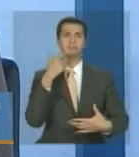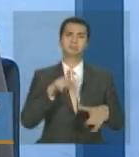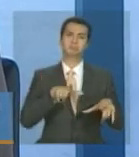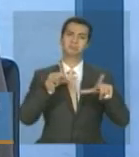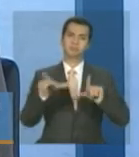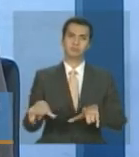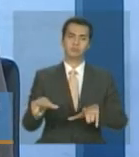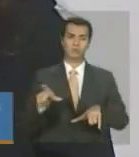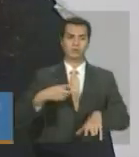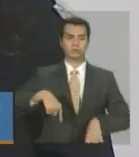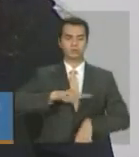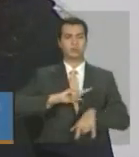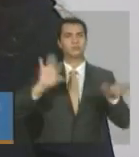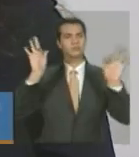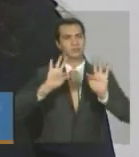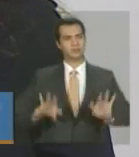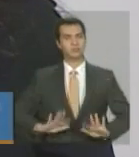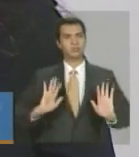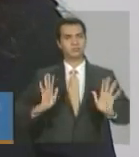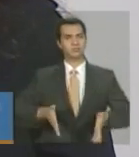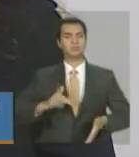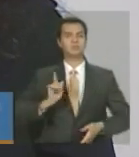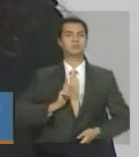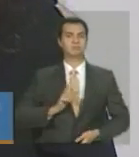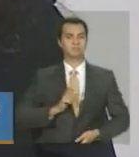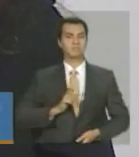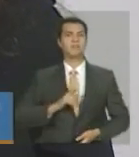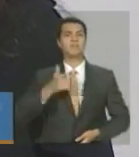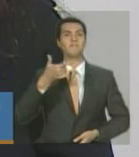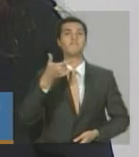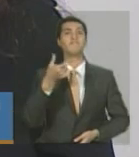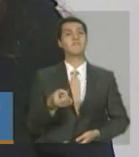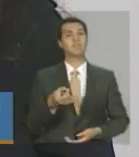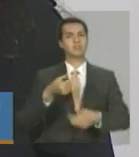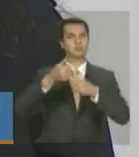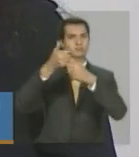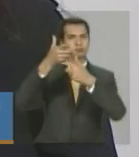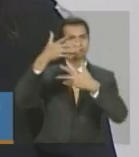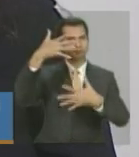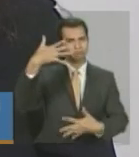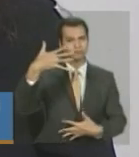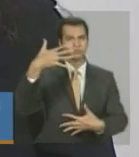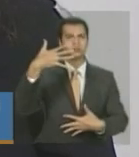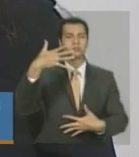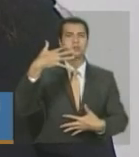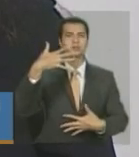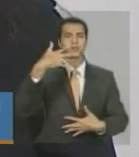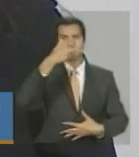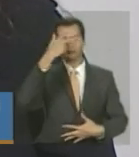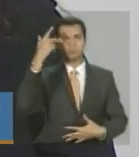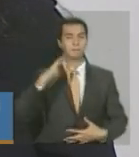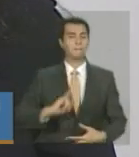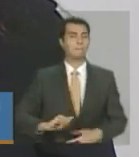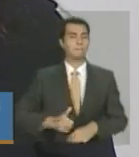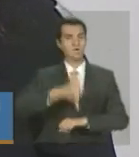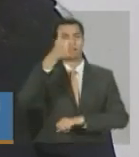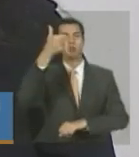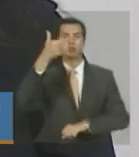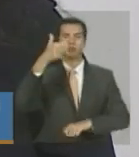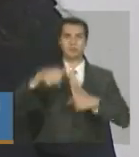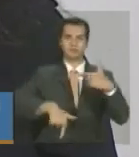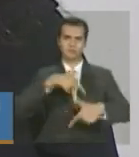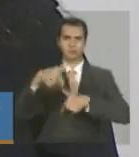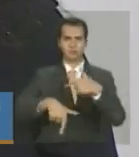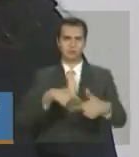já temos a alegria do censo estar dentre as 20 melhores